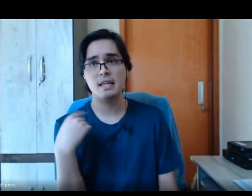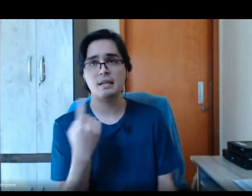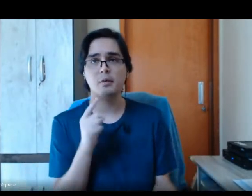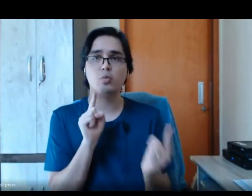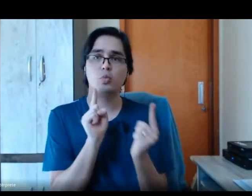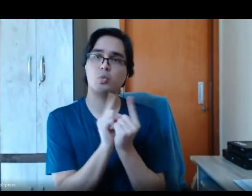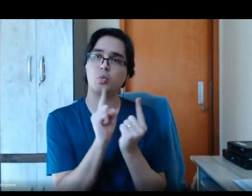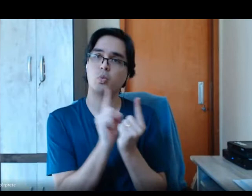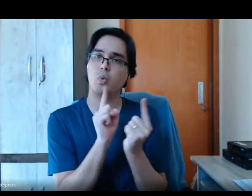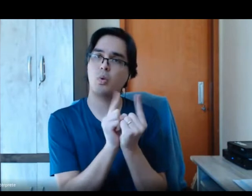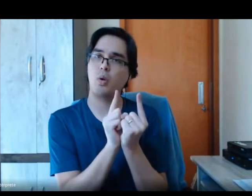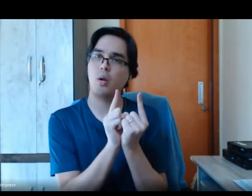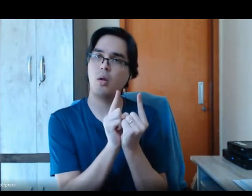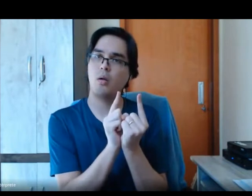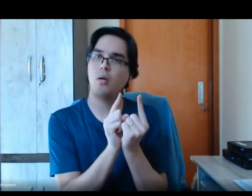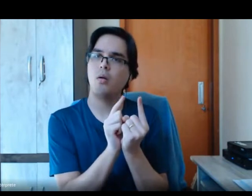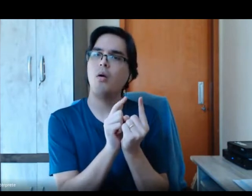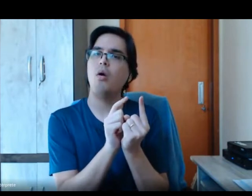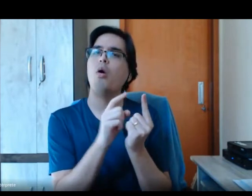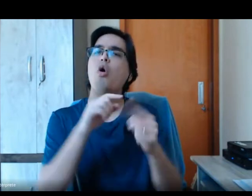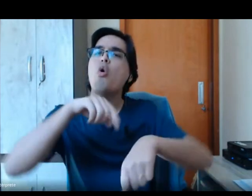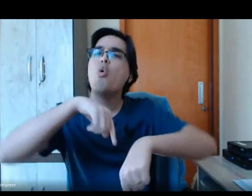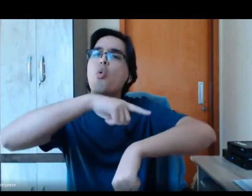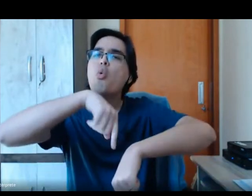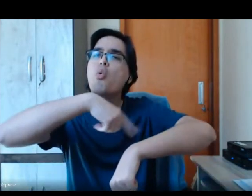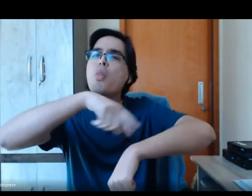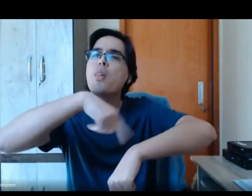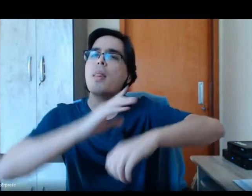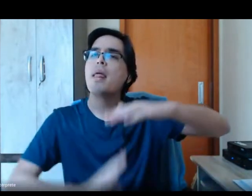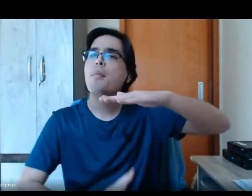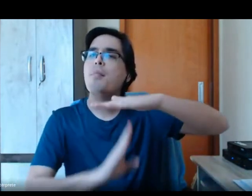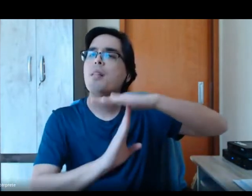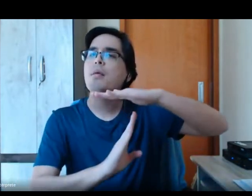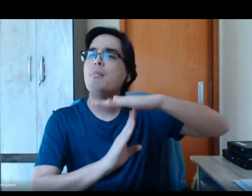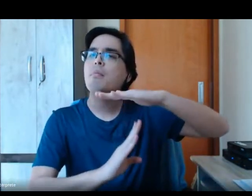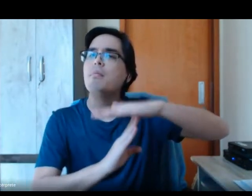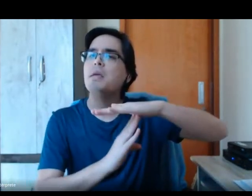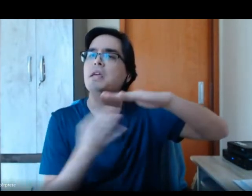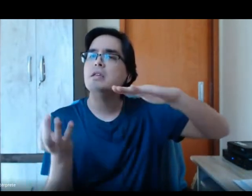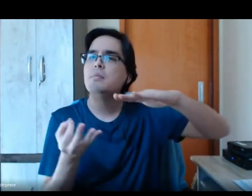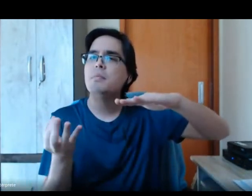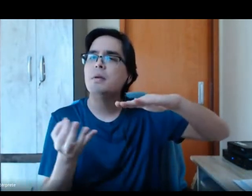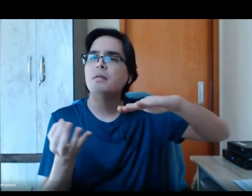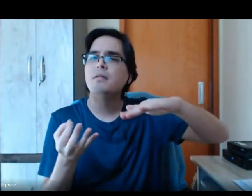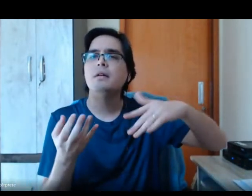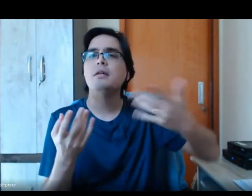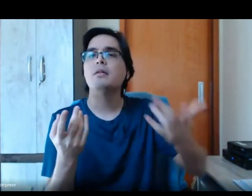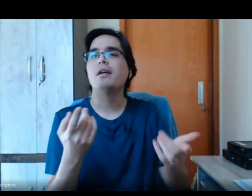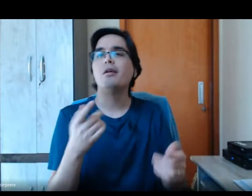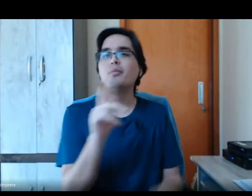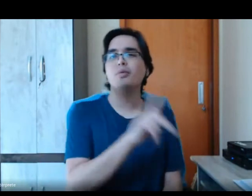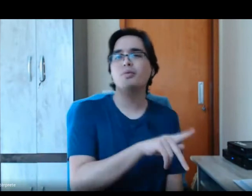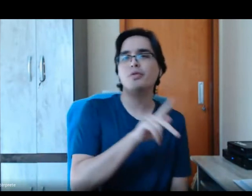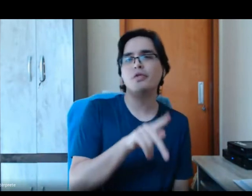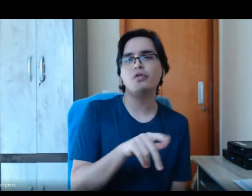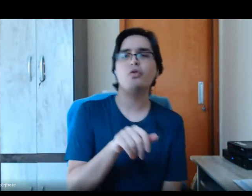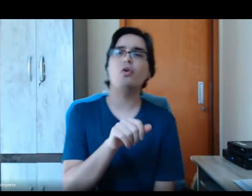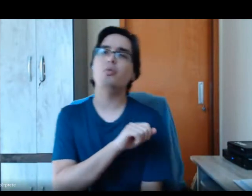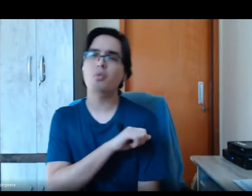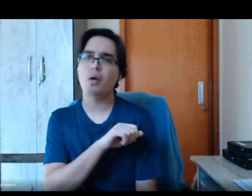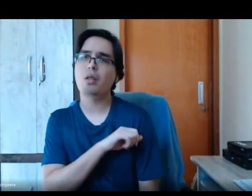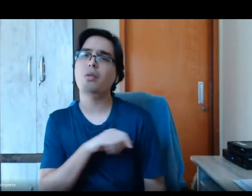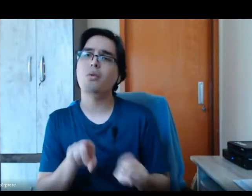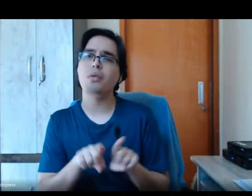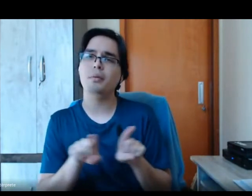alunos têm que discutir em grupo e volta... E vai, enfim, se tiver essas questões. Agora, o problema